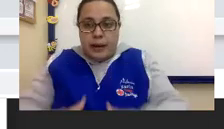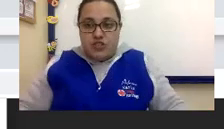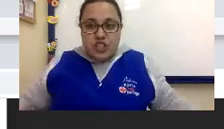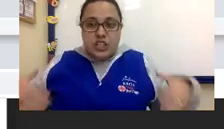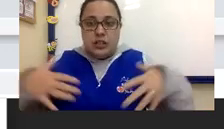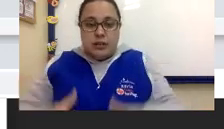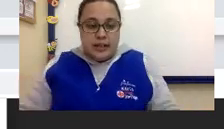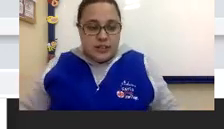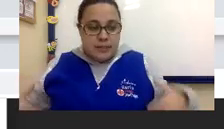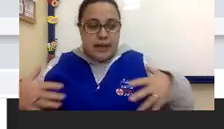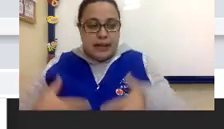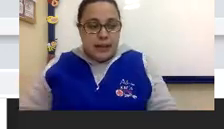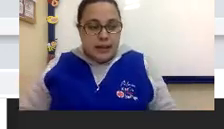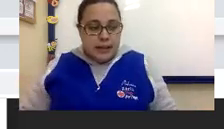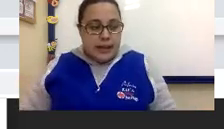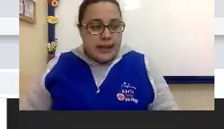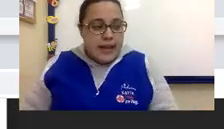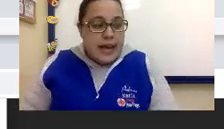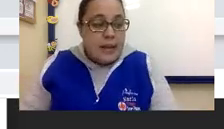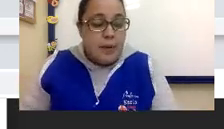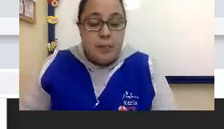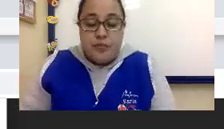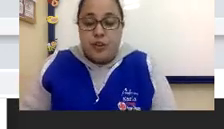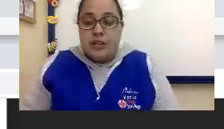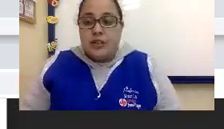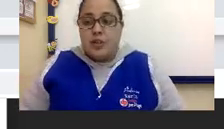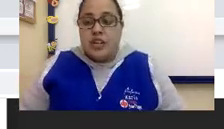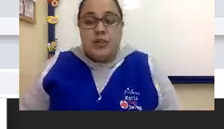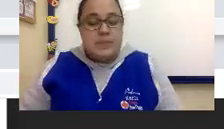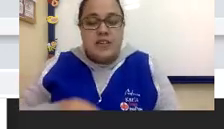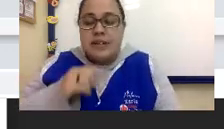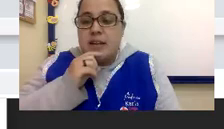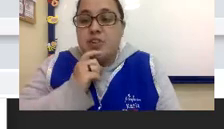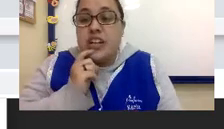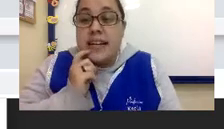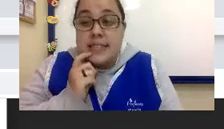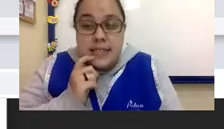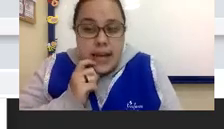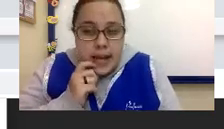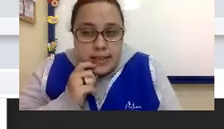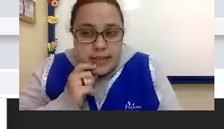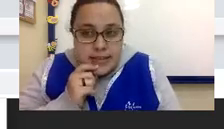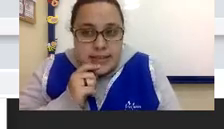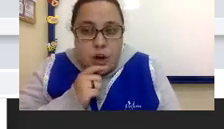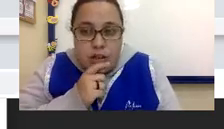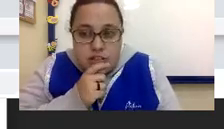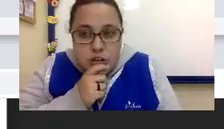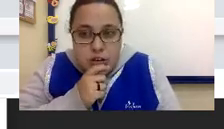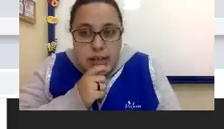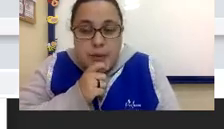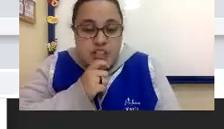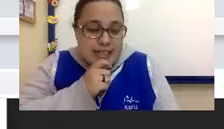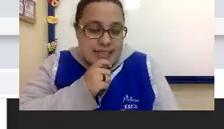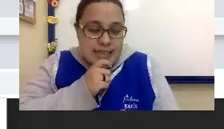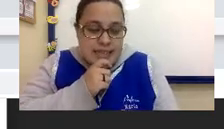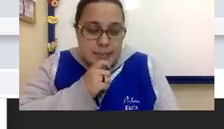fica dobradinho lá na nossa barriguinha, né? A Pro falou que ele pode chegar a 2 metros, mas ele pode chegar a 6. Olha só,